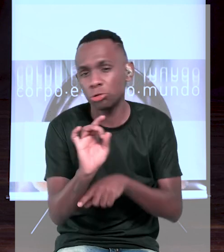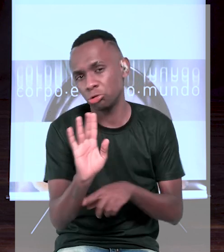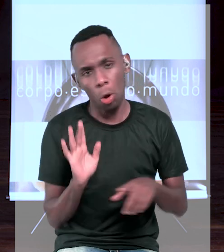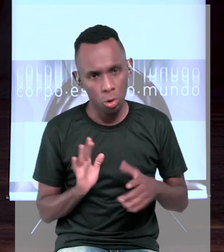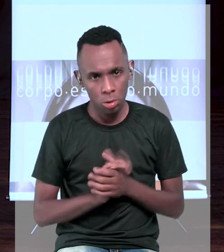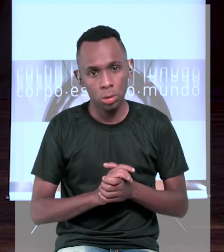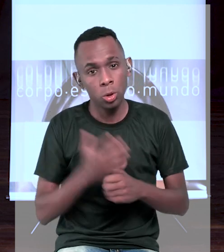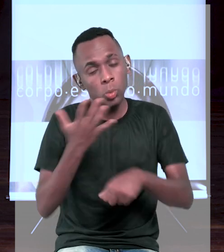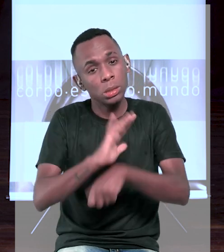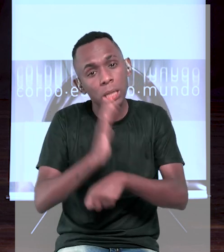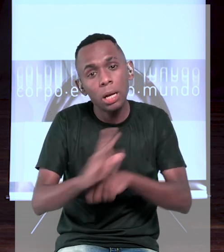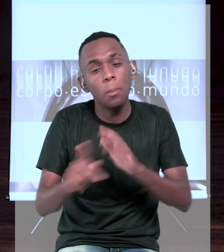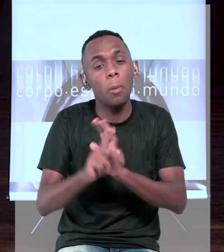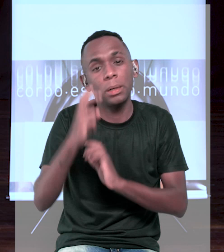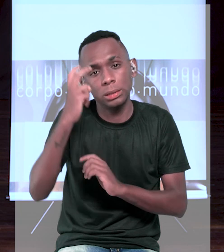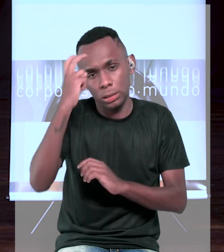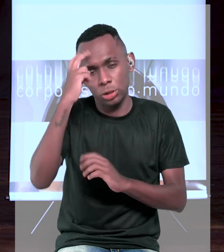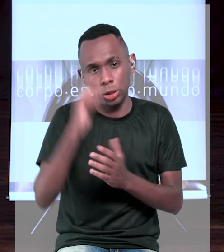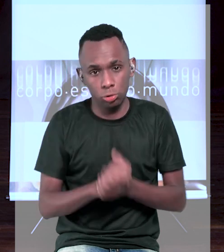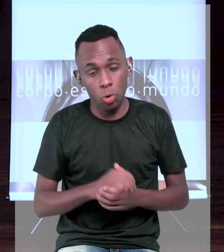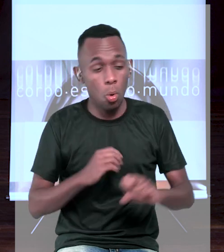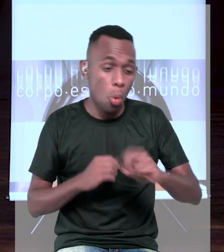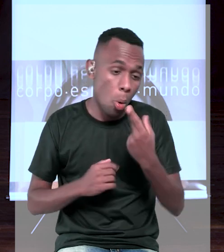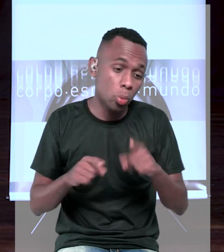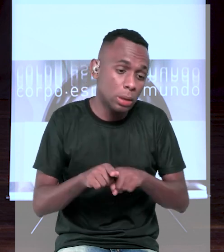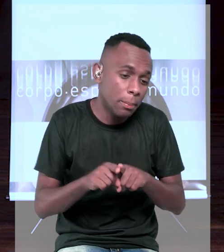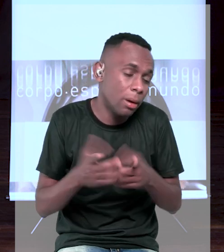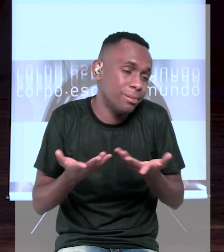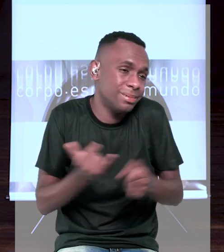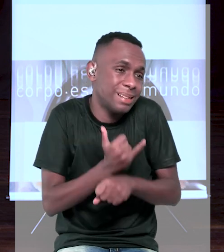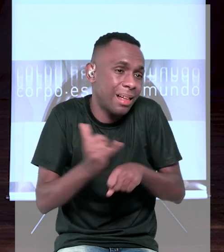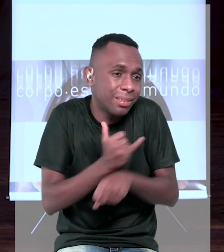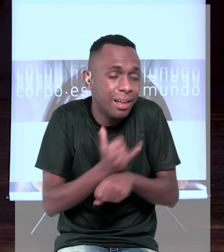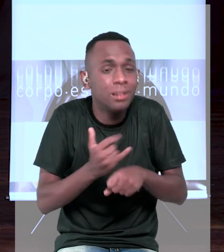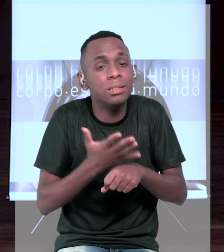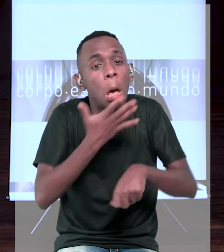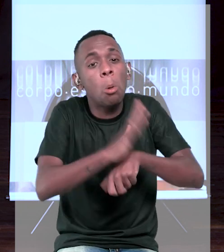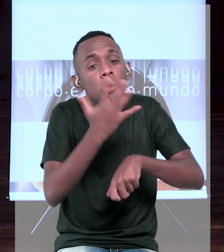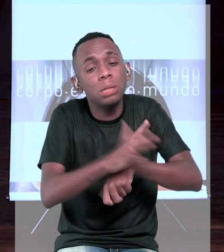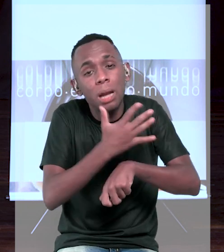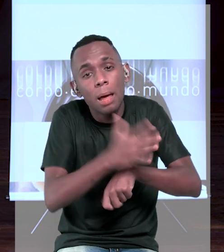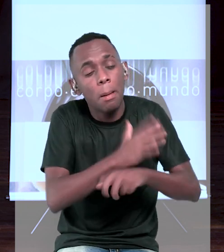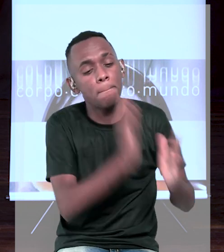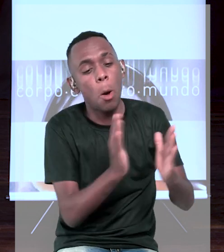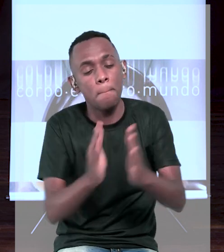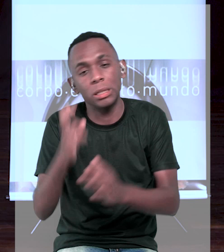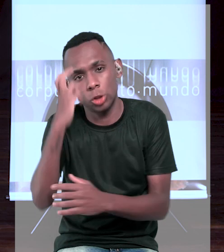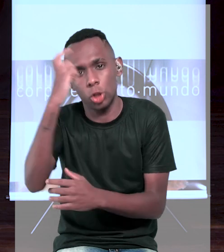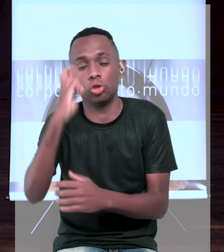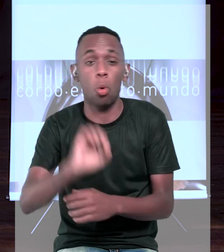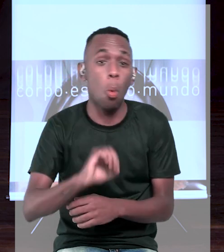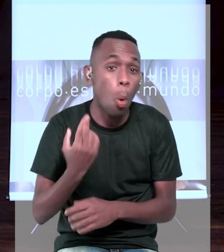simulação de inteligência ou uma emulação de etapas inteligentes ou